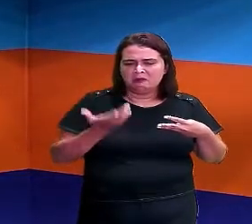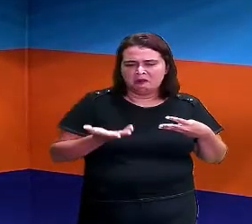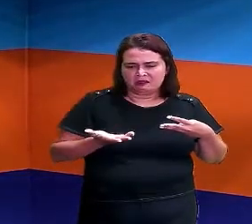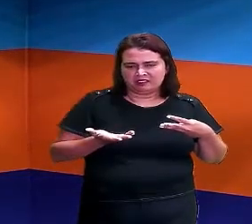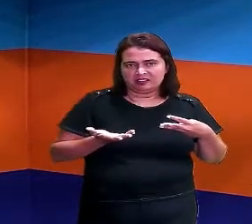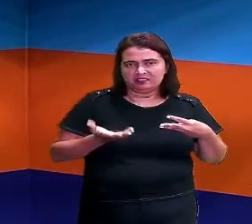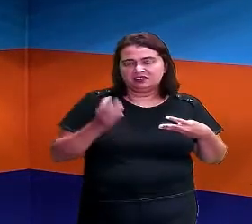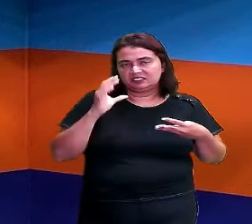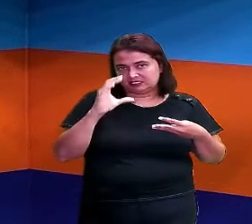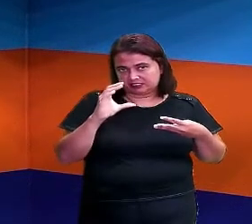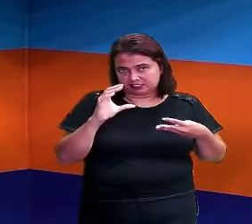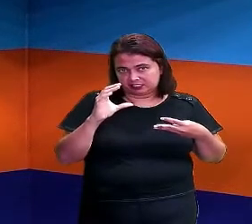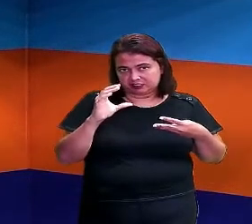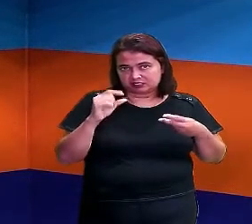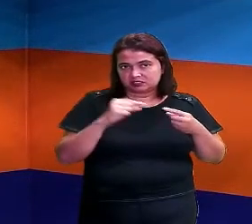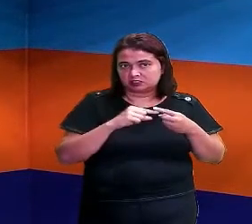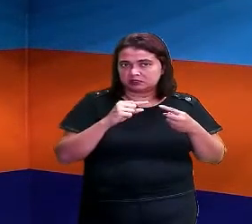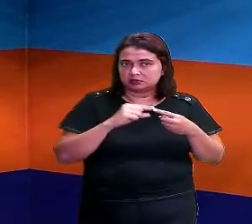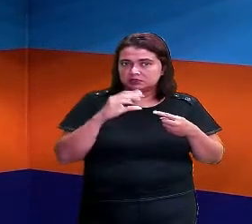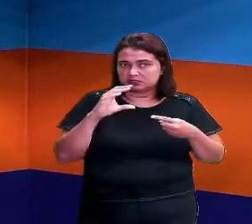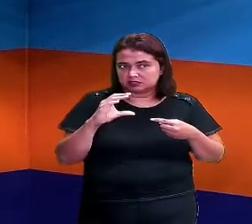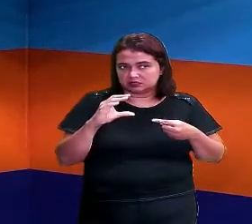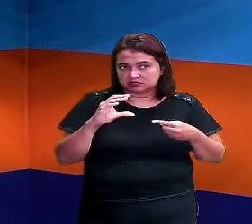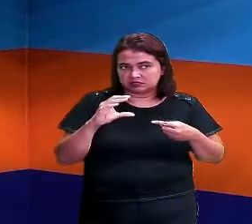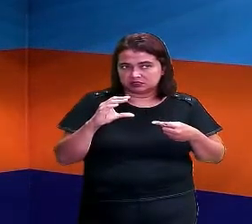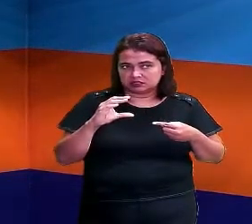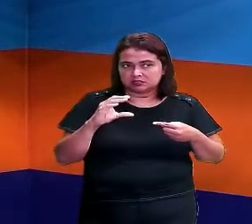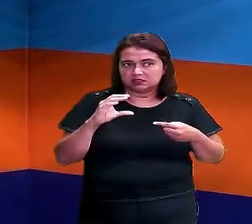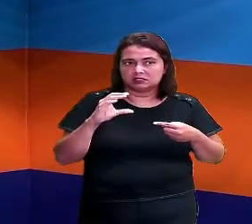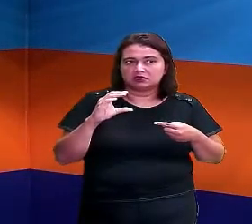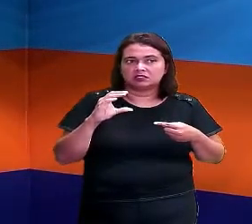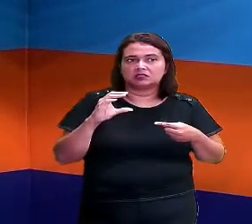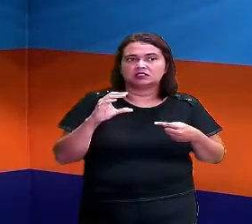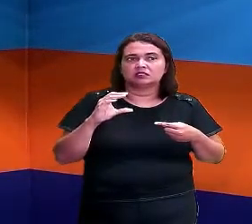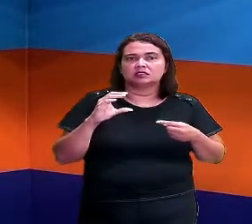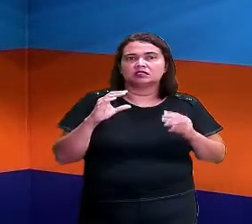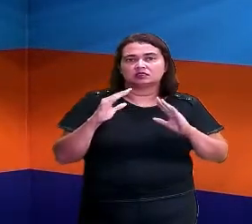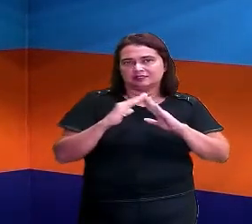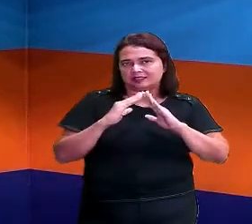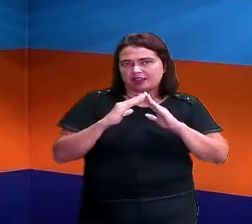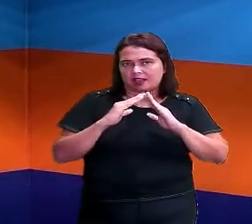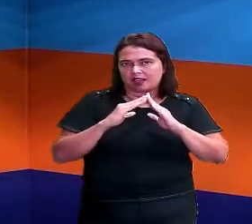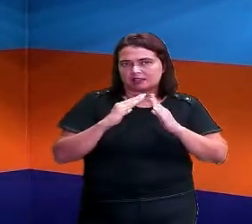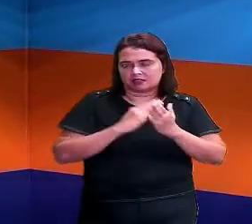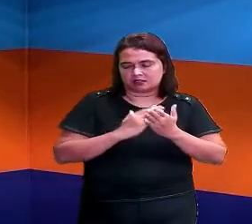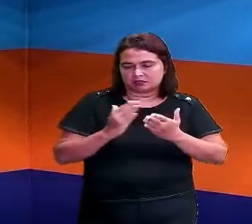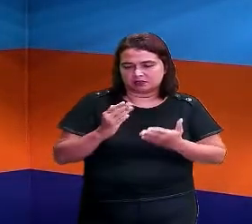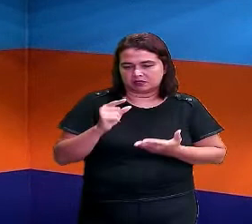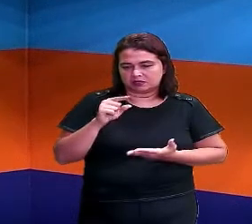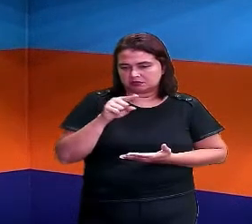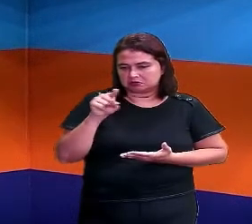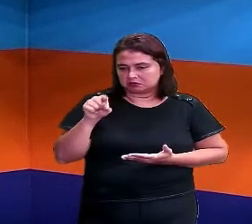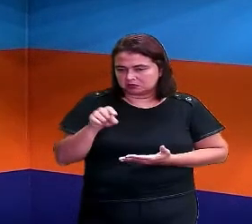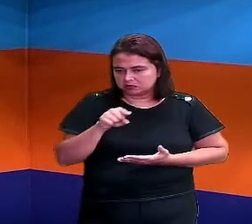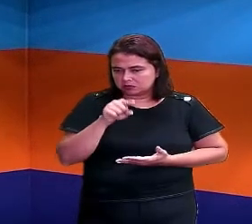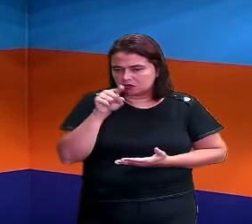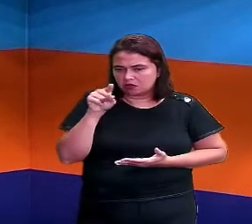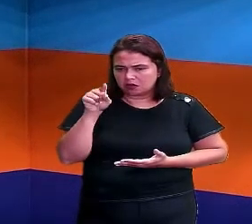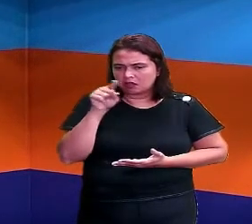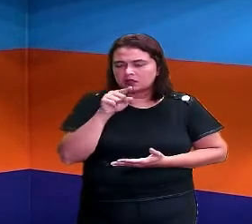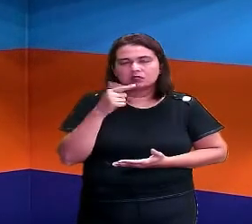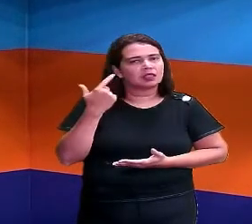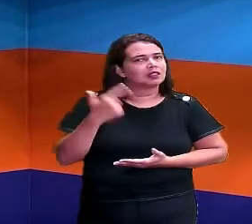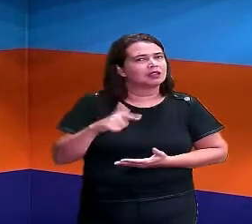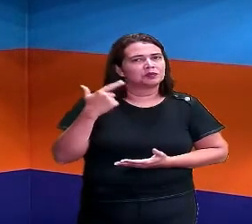deveria ser com a letrinha C, né? A letrinha C de casa. Mas, aqui, a gente olhando,